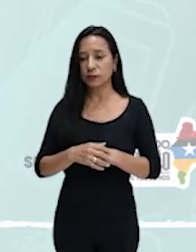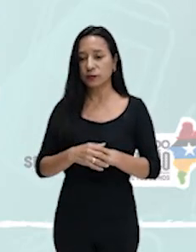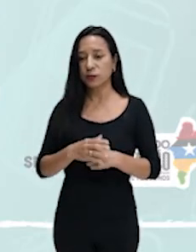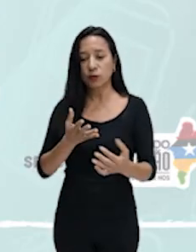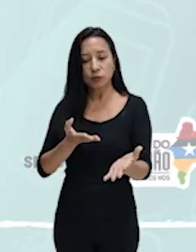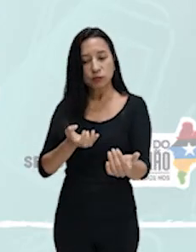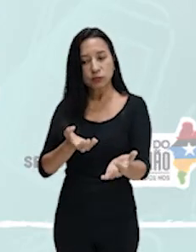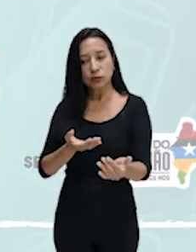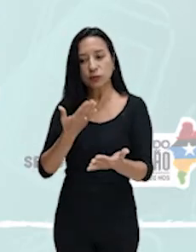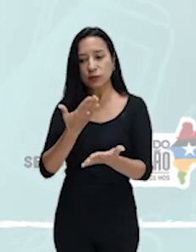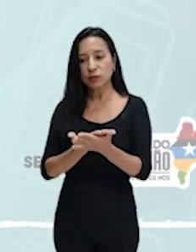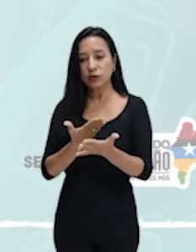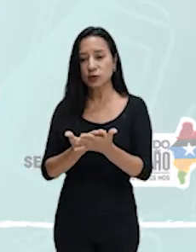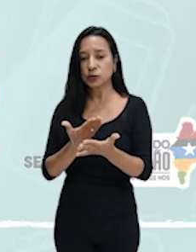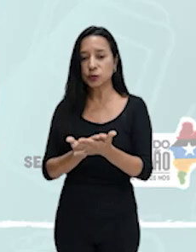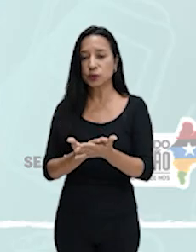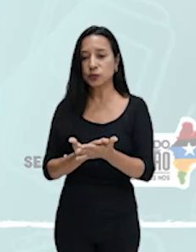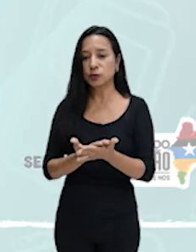San